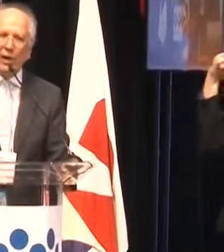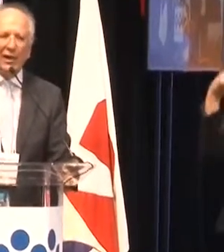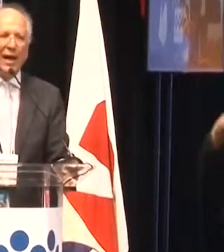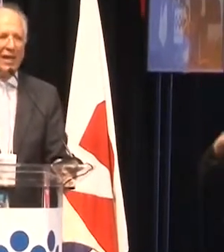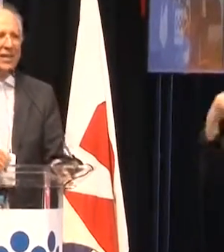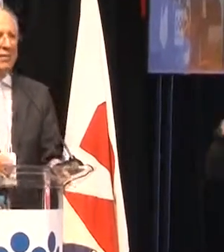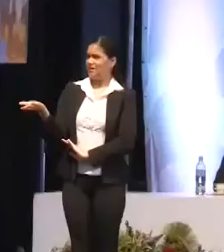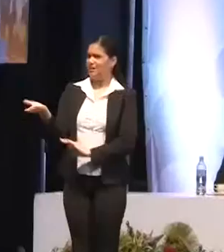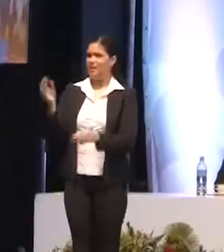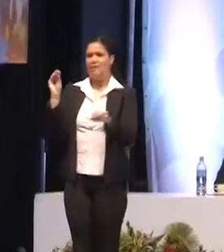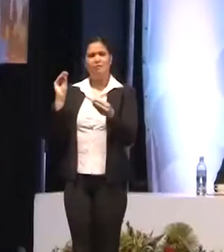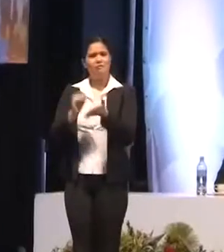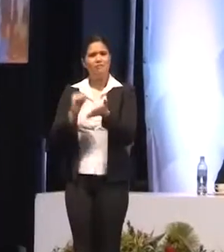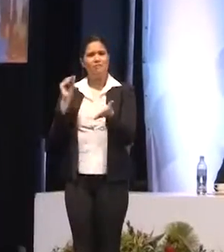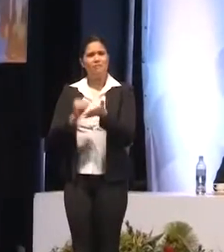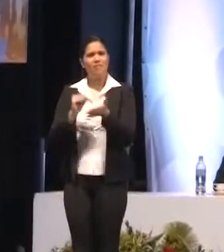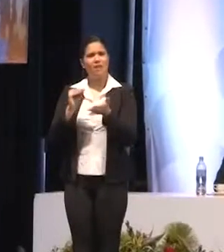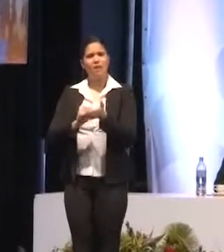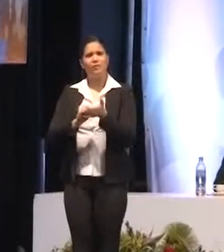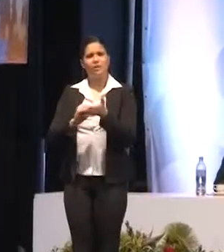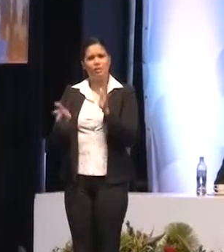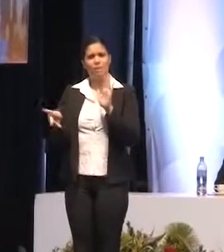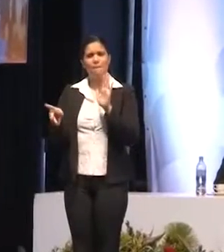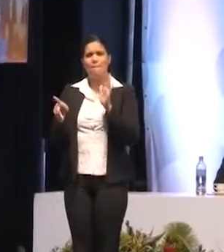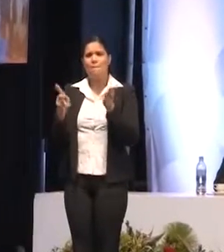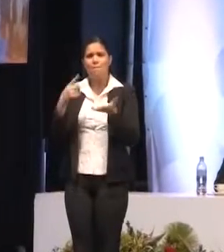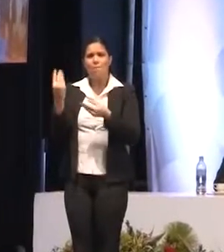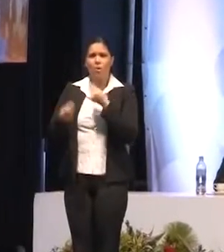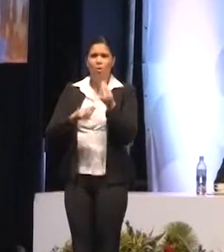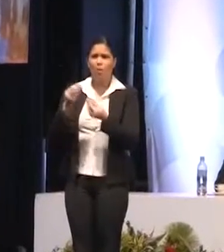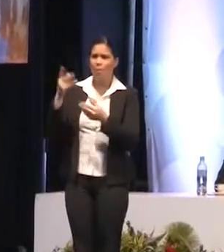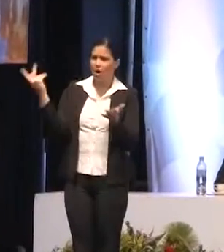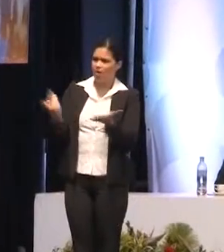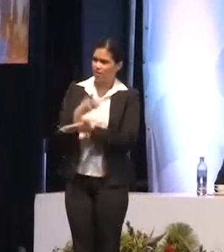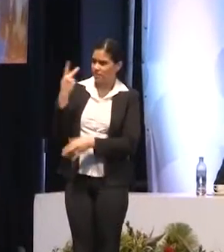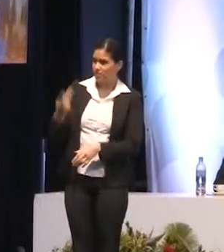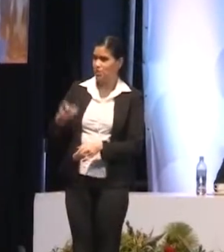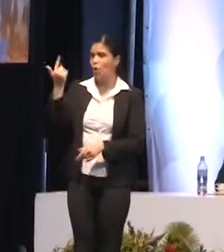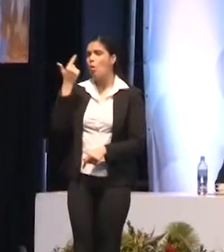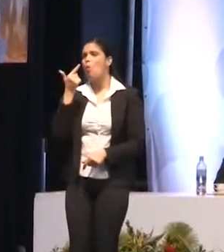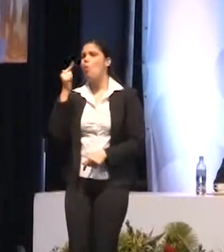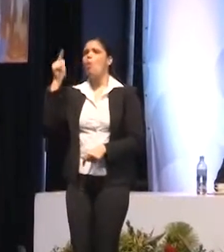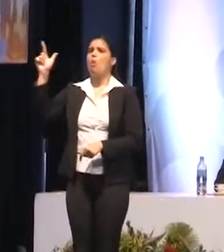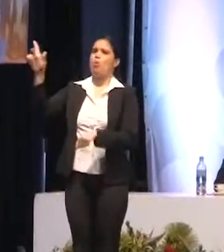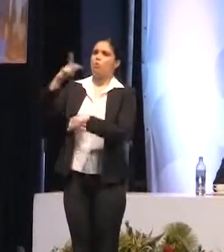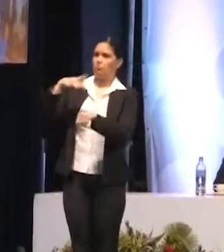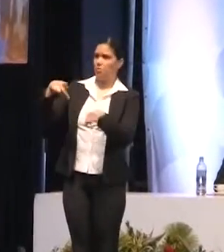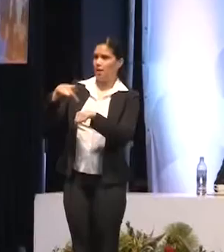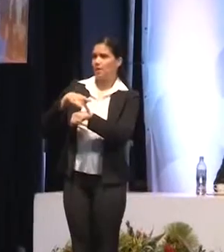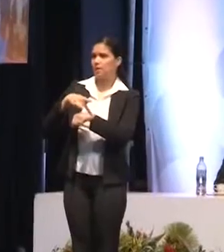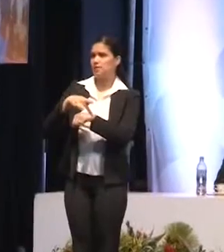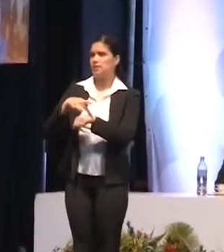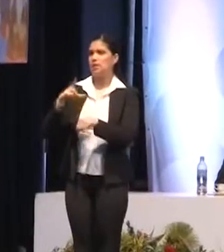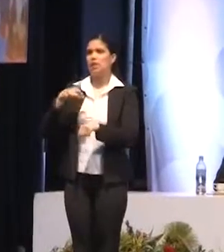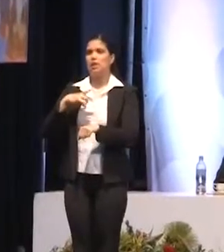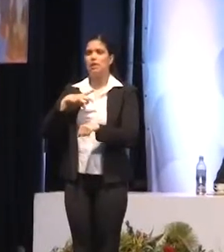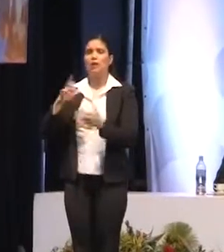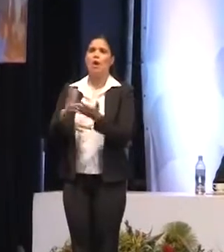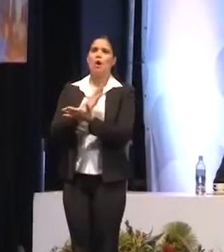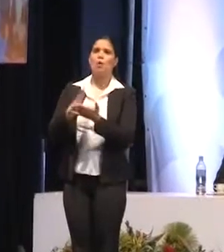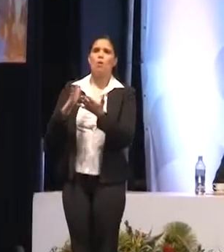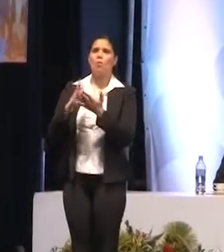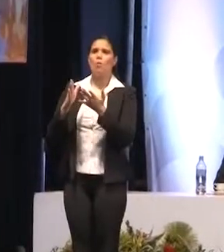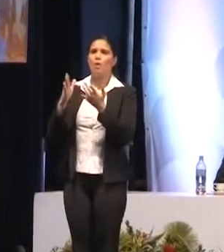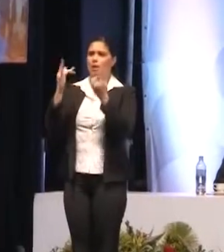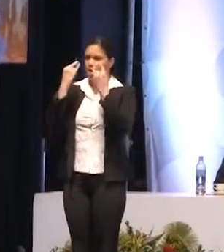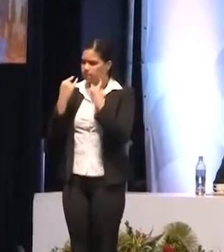e igualitária. Já a Bandeira de Mello afirmou em seu discurso que há muito para ser feito no que diz respeito à efetivação